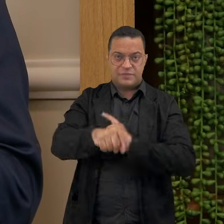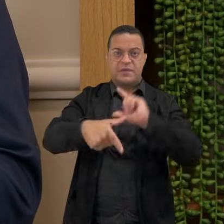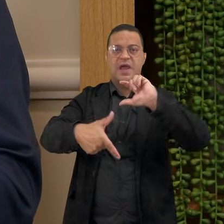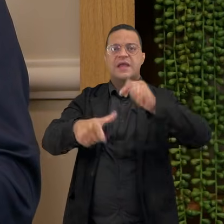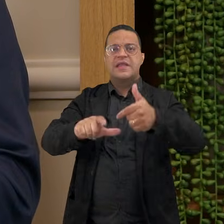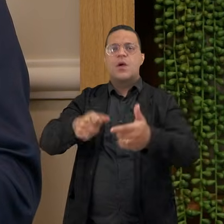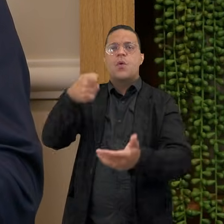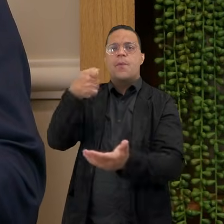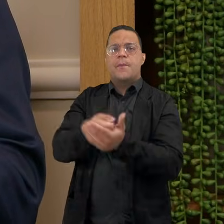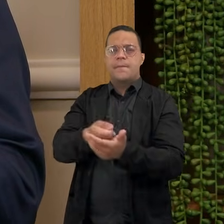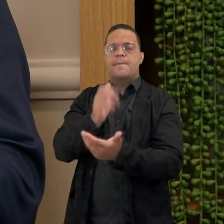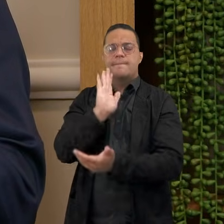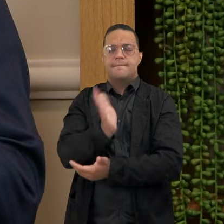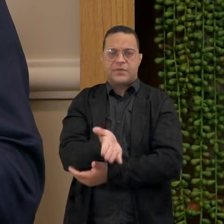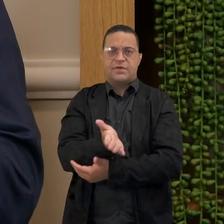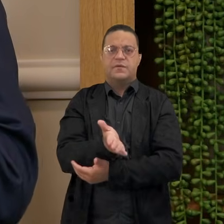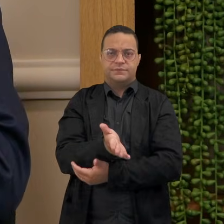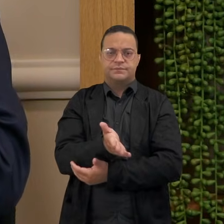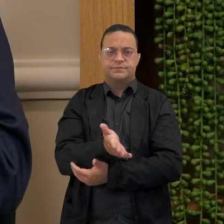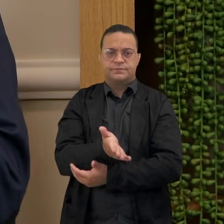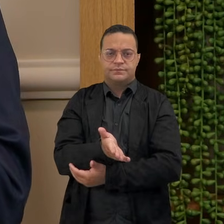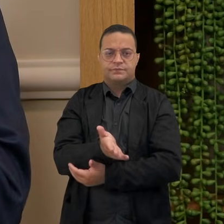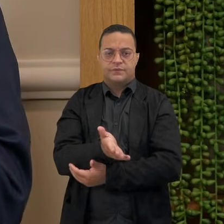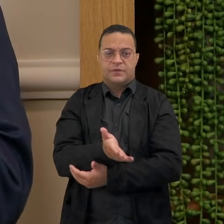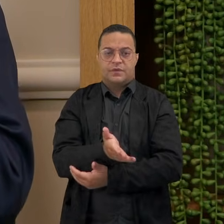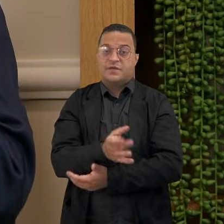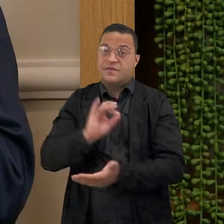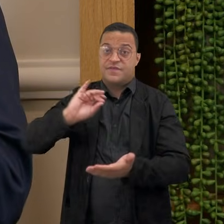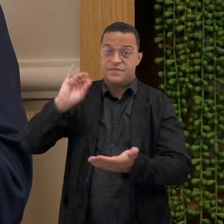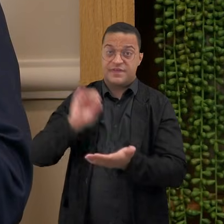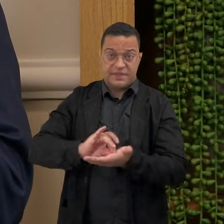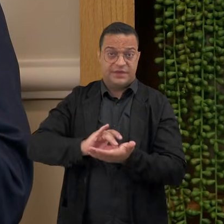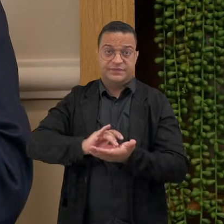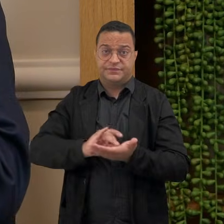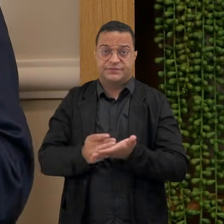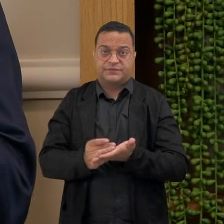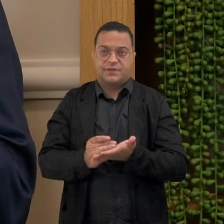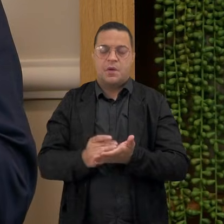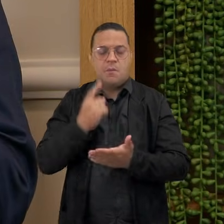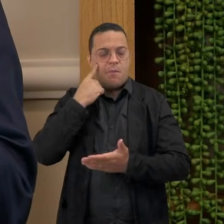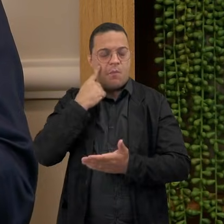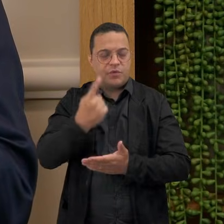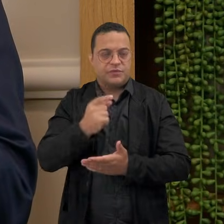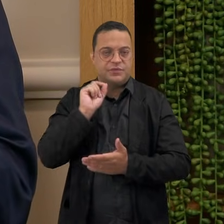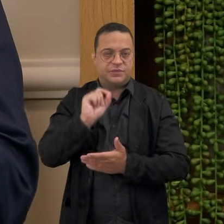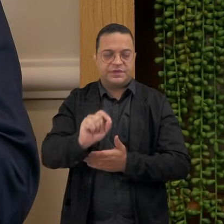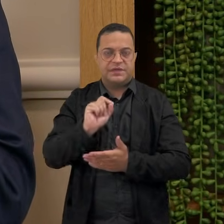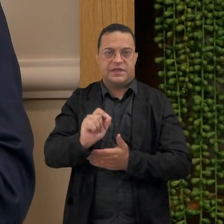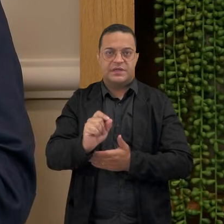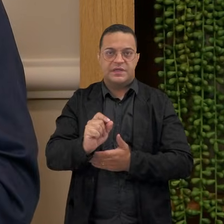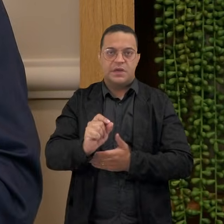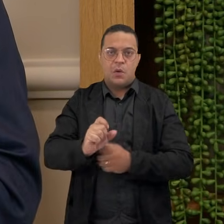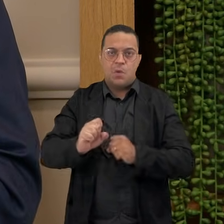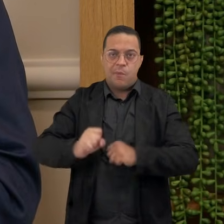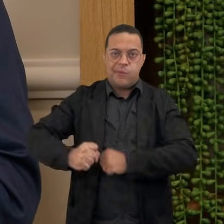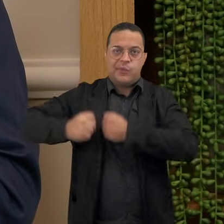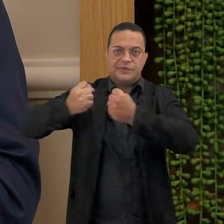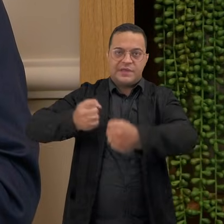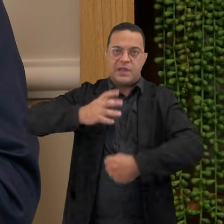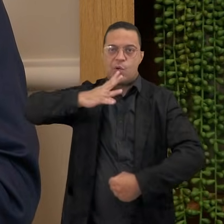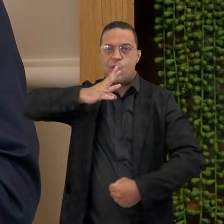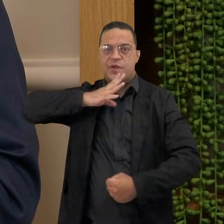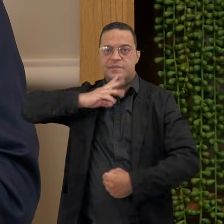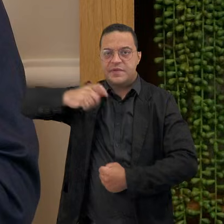concluindo, portanto, verificando, portanto, o poder, a sabedoria, o conhecimento e a presença do Senhor.